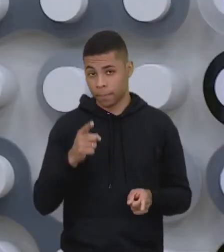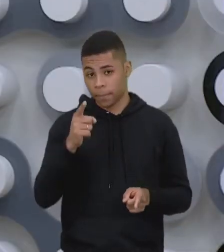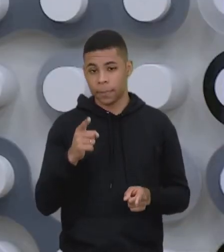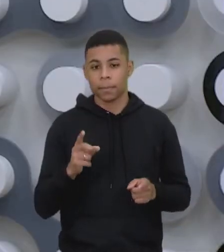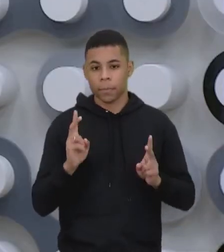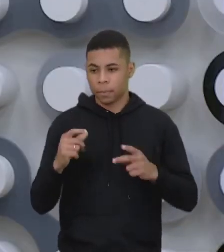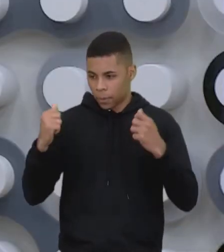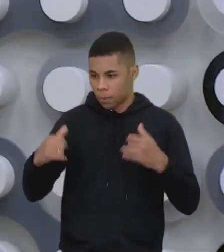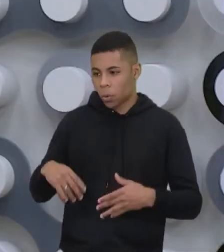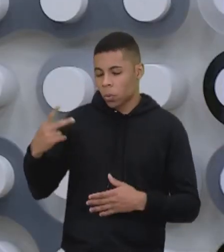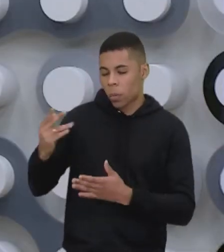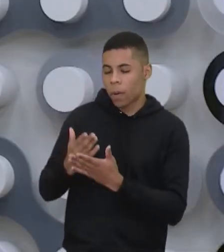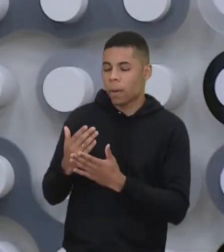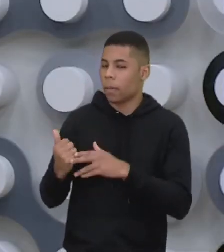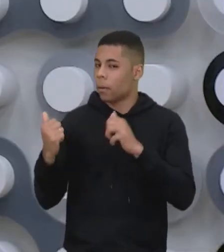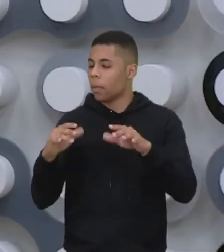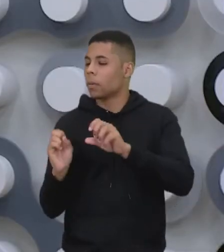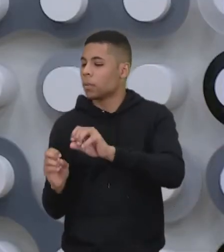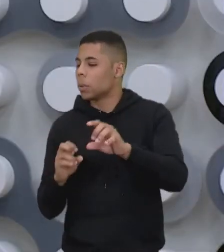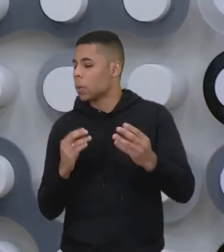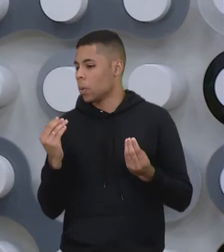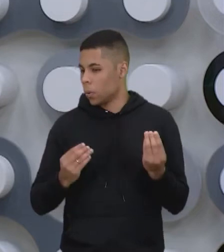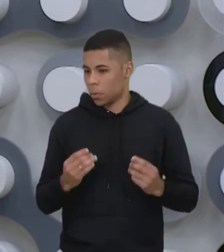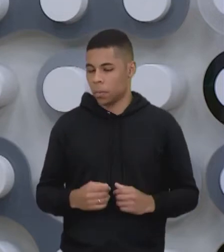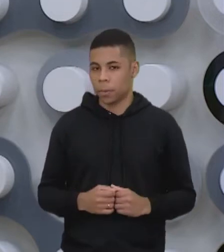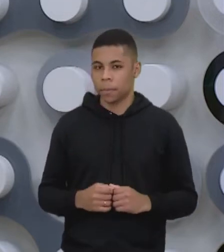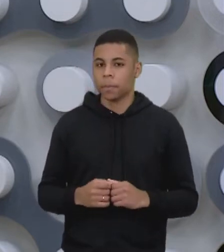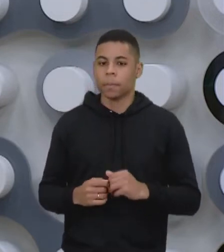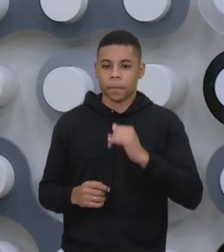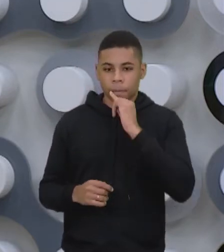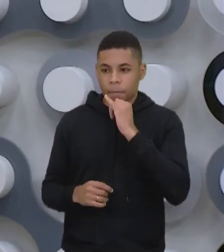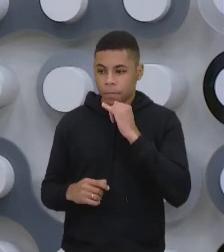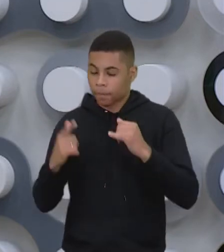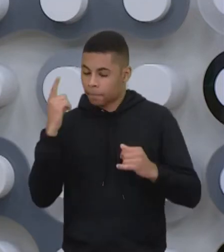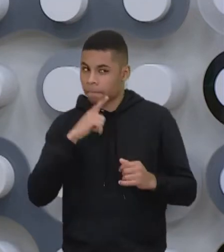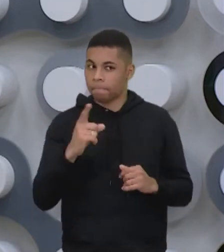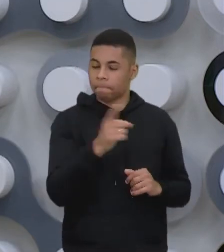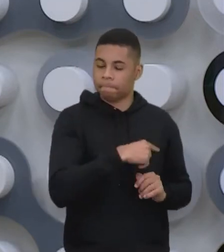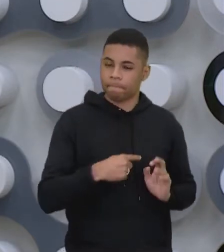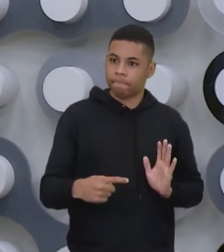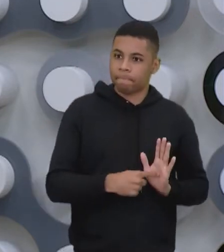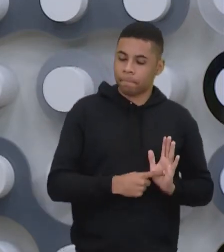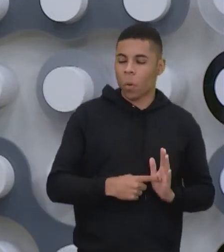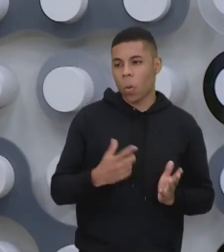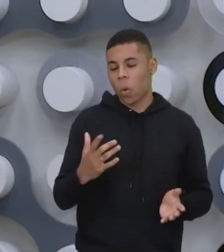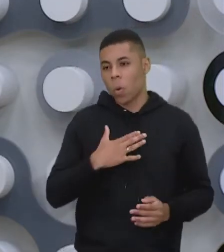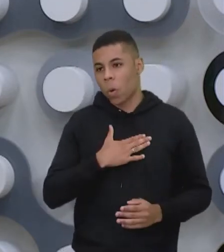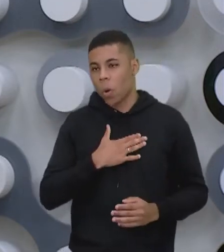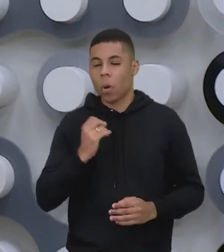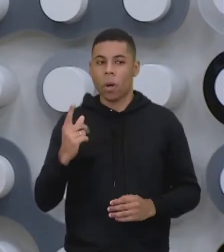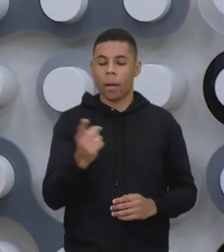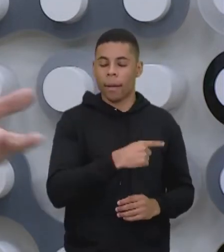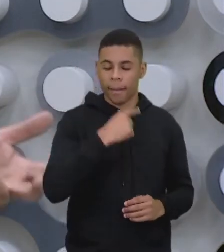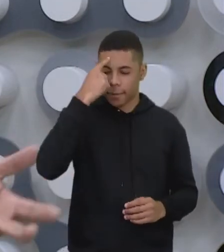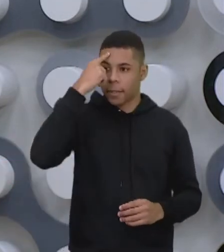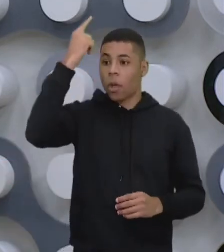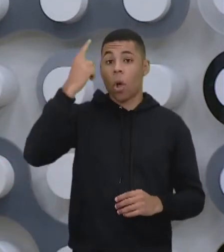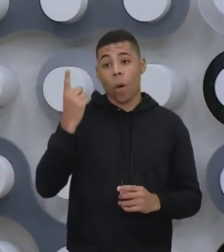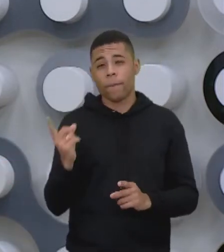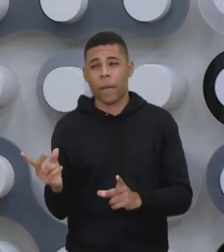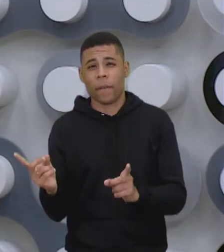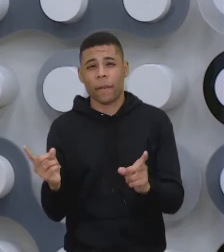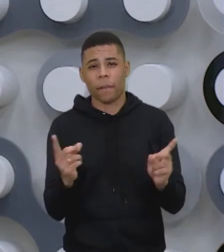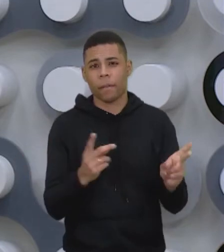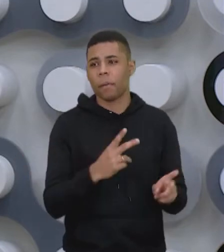tratou nas suas aulas? É quando consegue atingir o público? É quando defende uma ideia? É quando vende bastante? É quando atinge